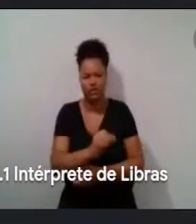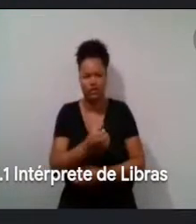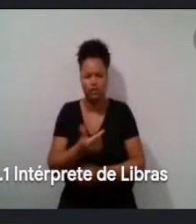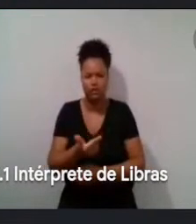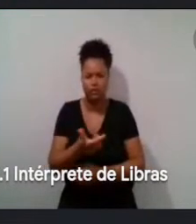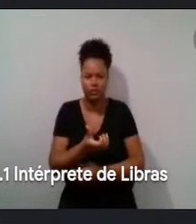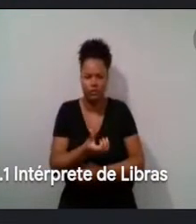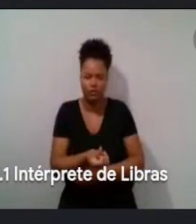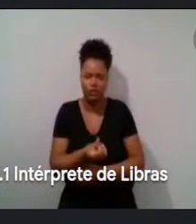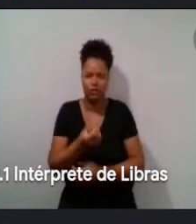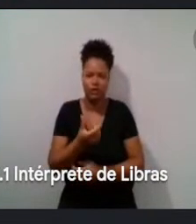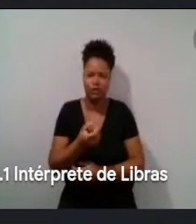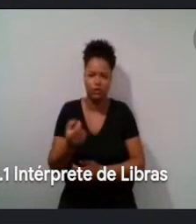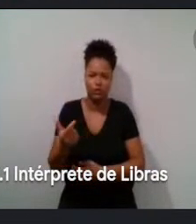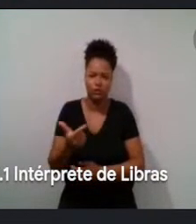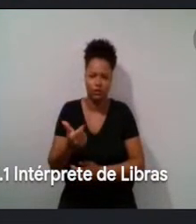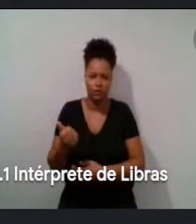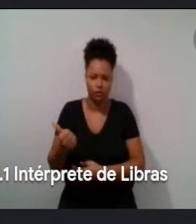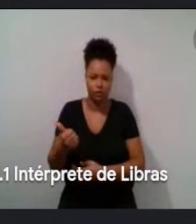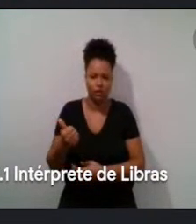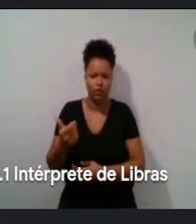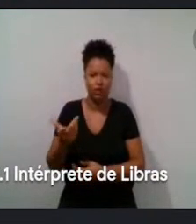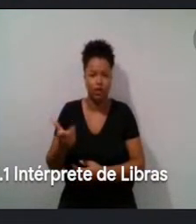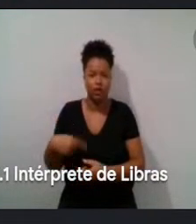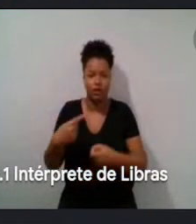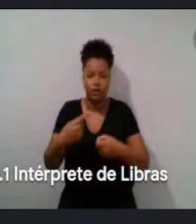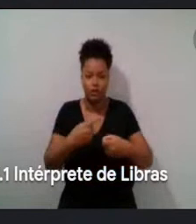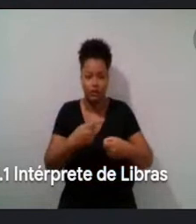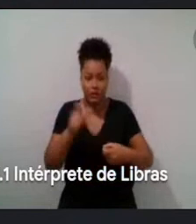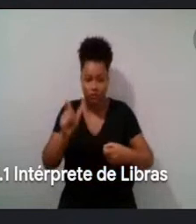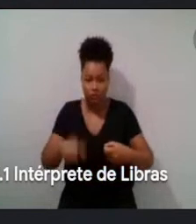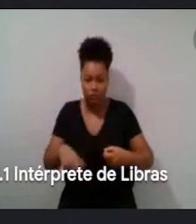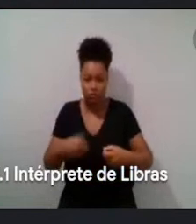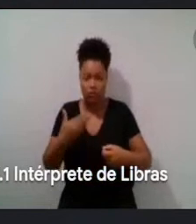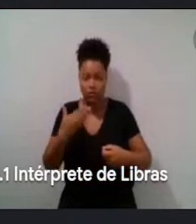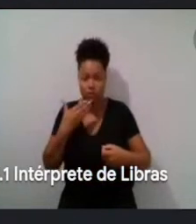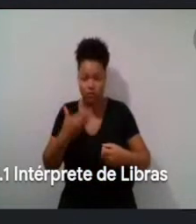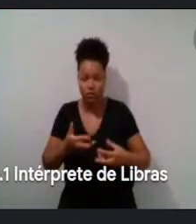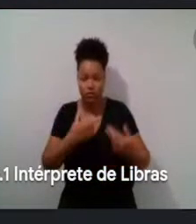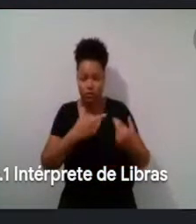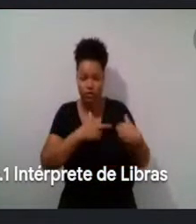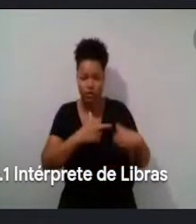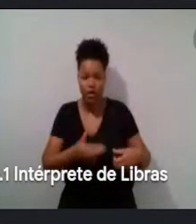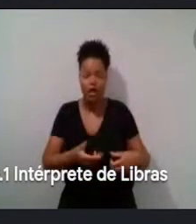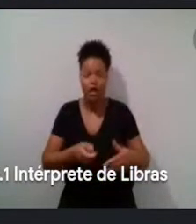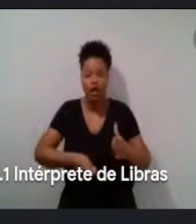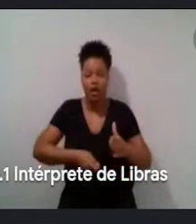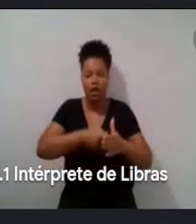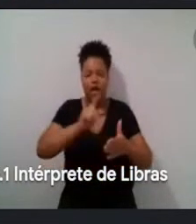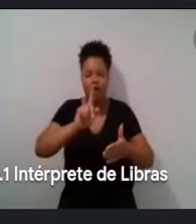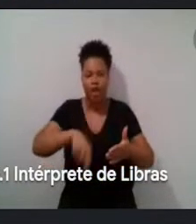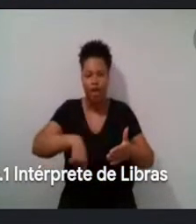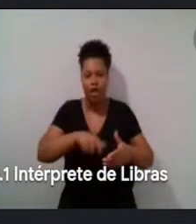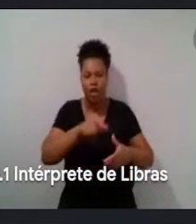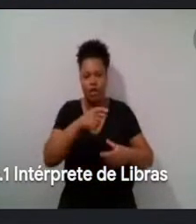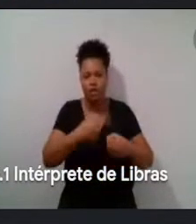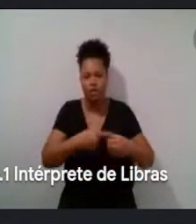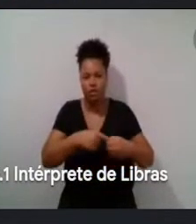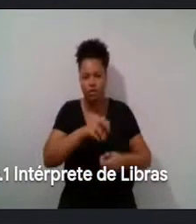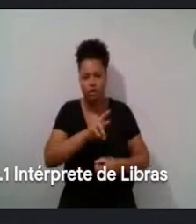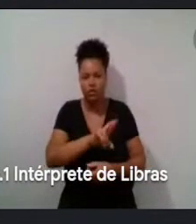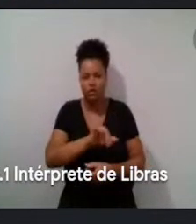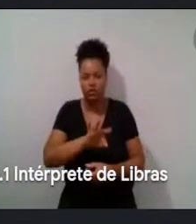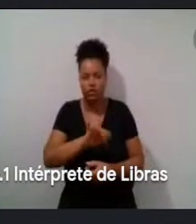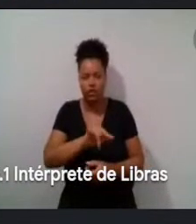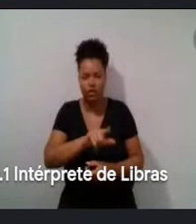de requisição de servidor, origem cristalândia, da relatoria do juiz Gabriel Bruno Teixeira, interessado